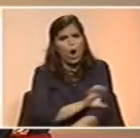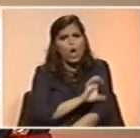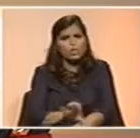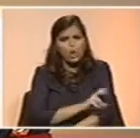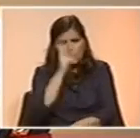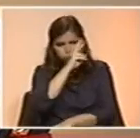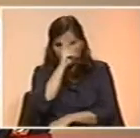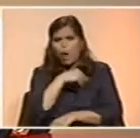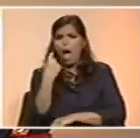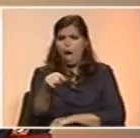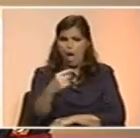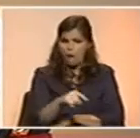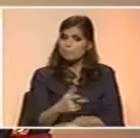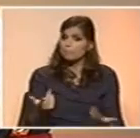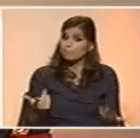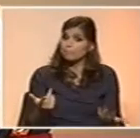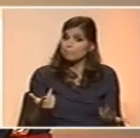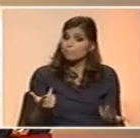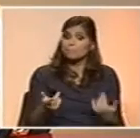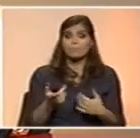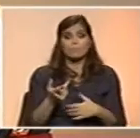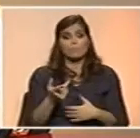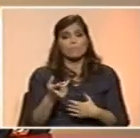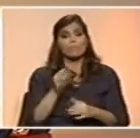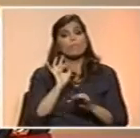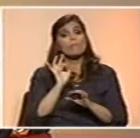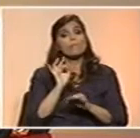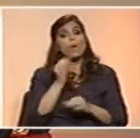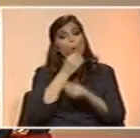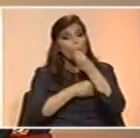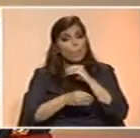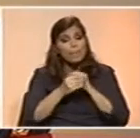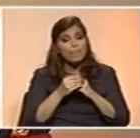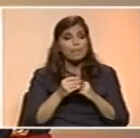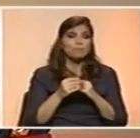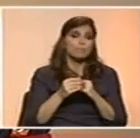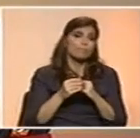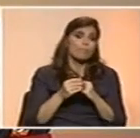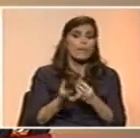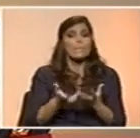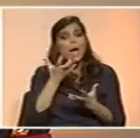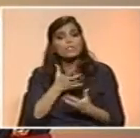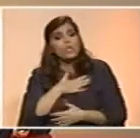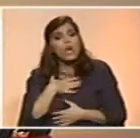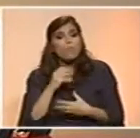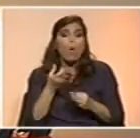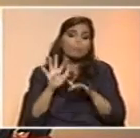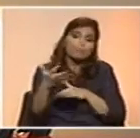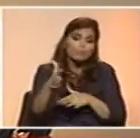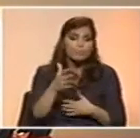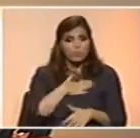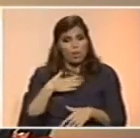elevado. Portanto, o facto da dieta ser mais ou menos saudável não tem também só a ver com o